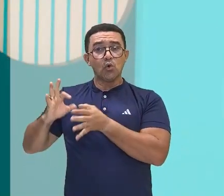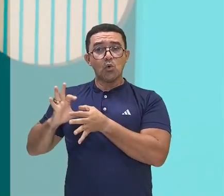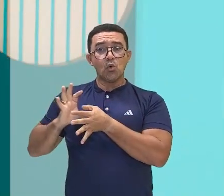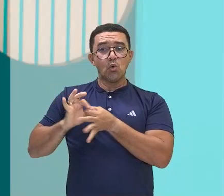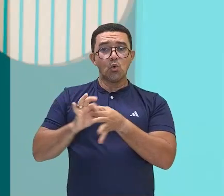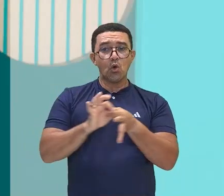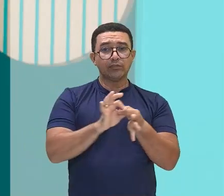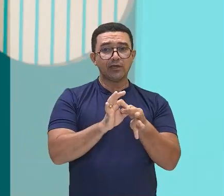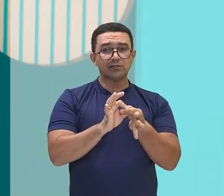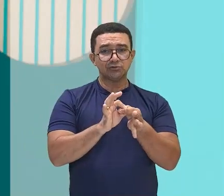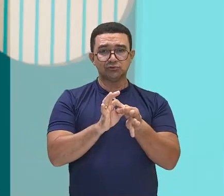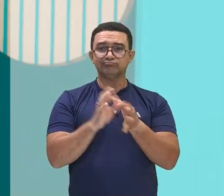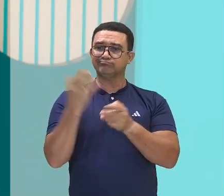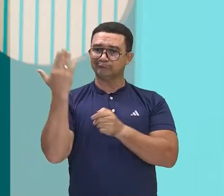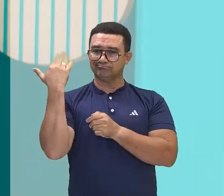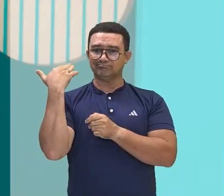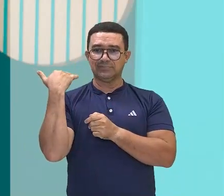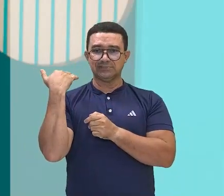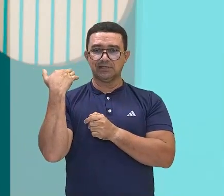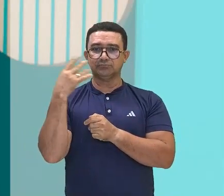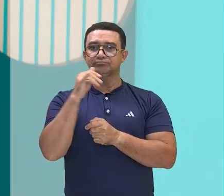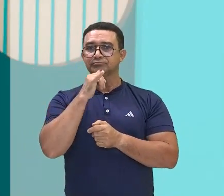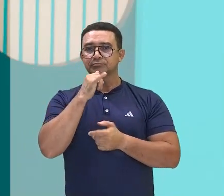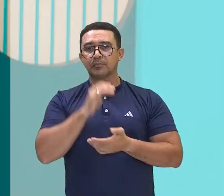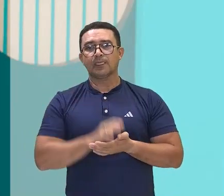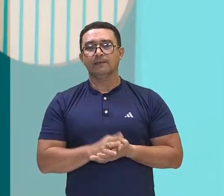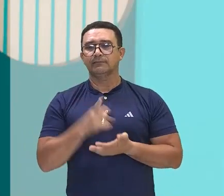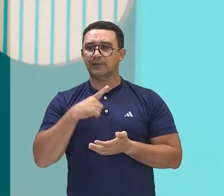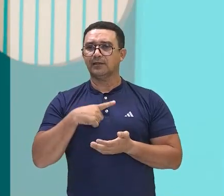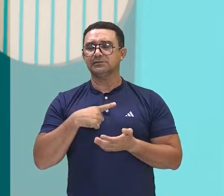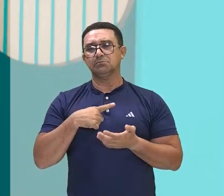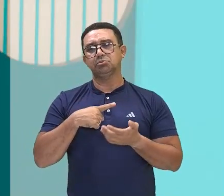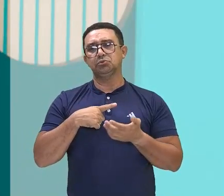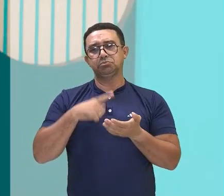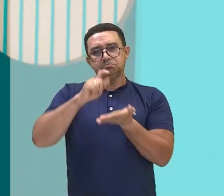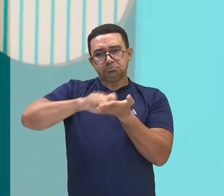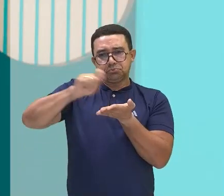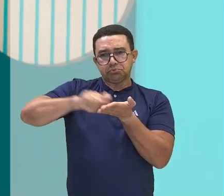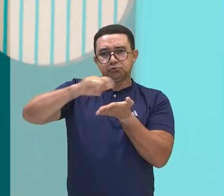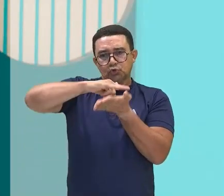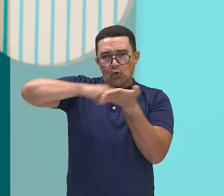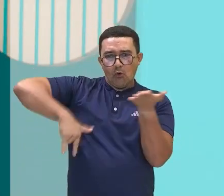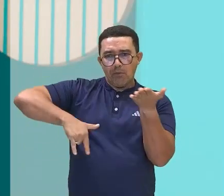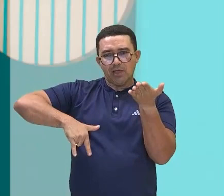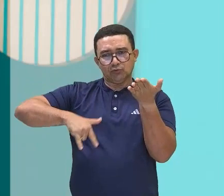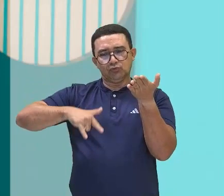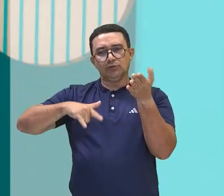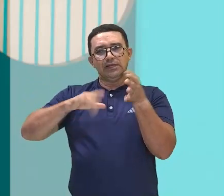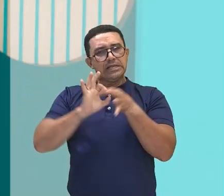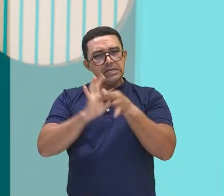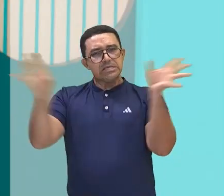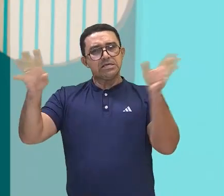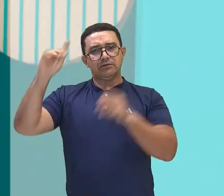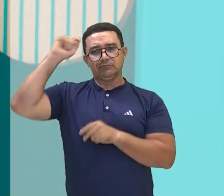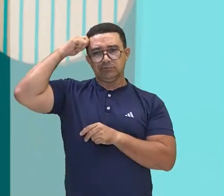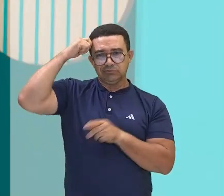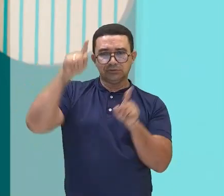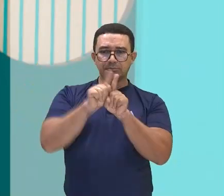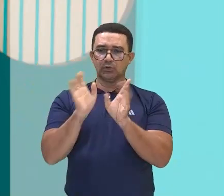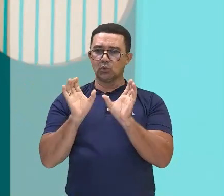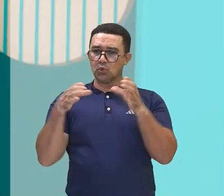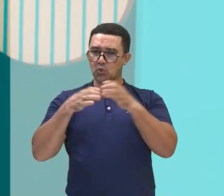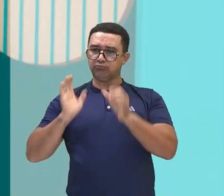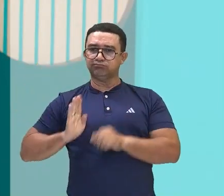caso aí nós vamos ter a questão ali da abolição da escravatura, nós vamos ter as classes